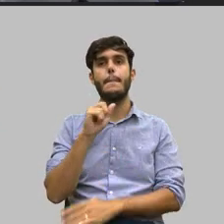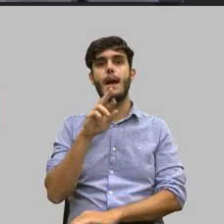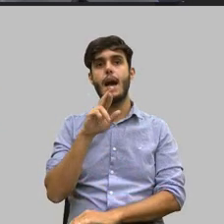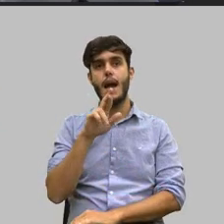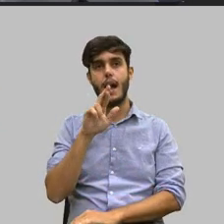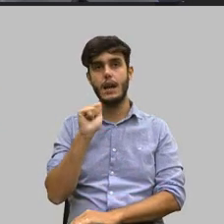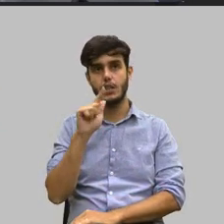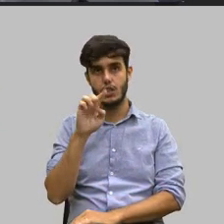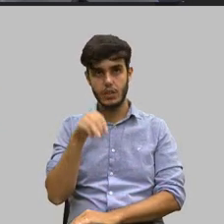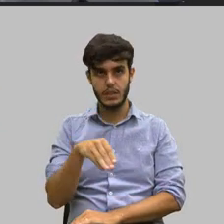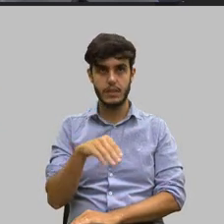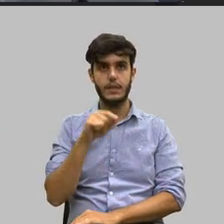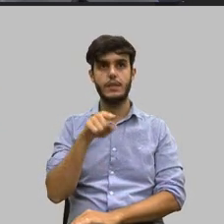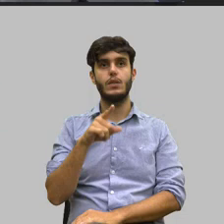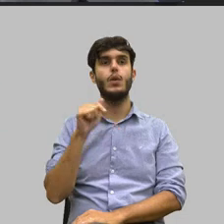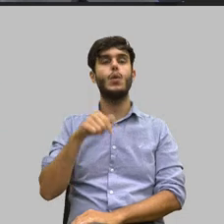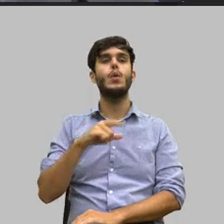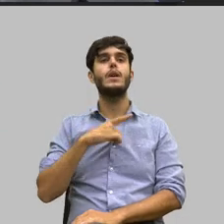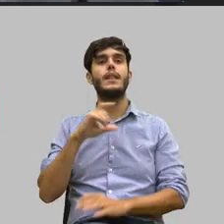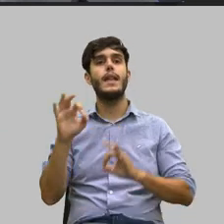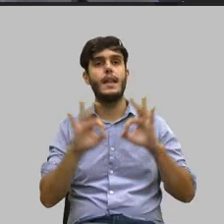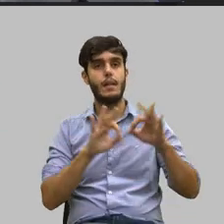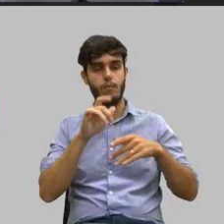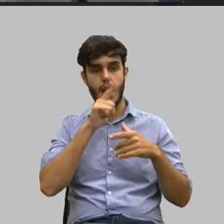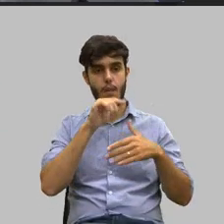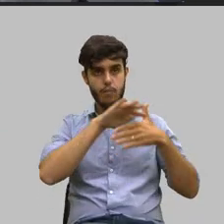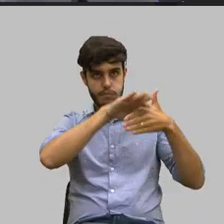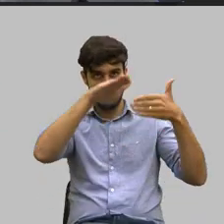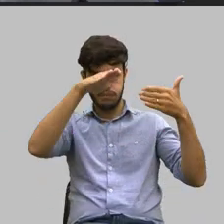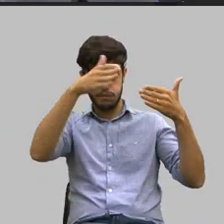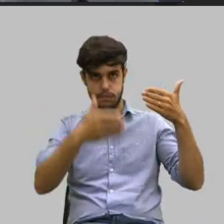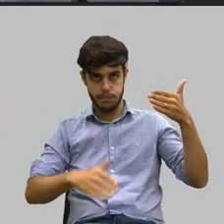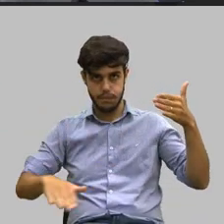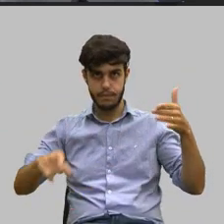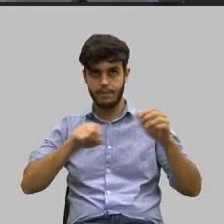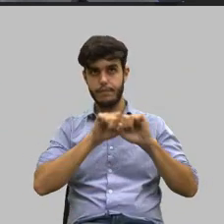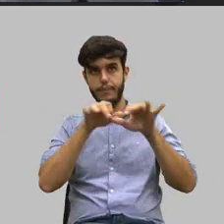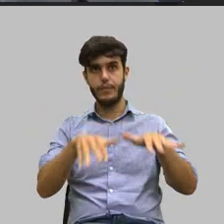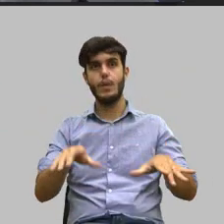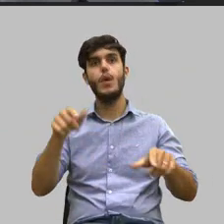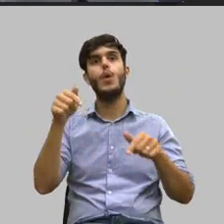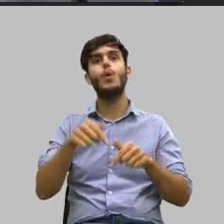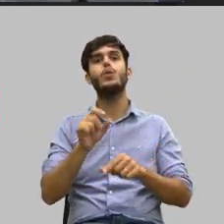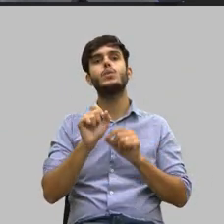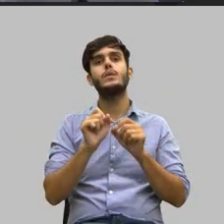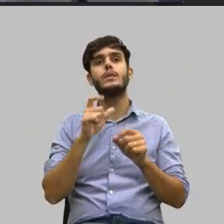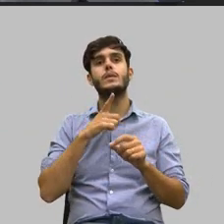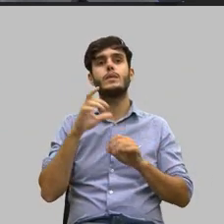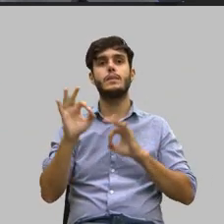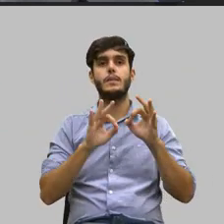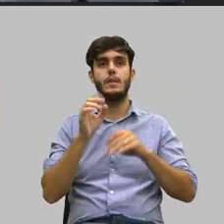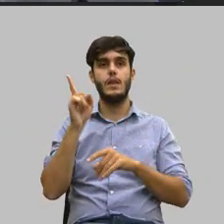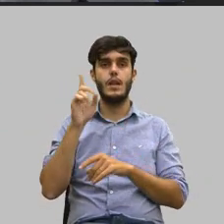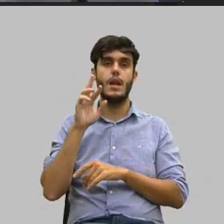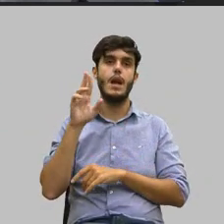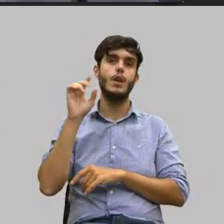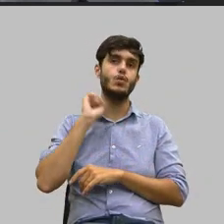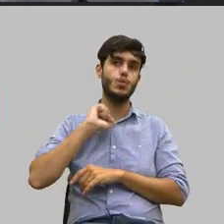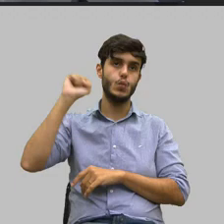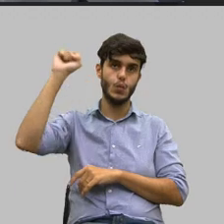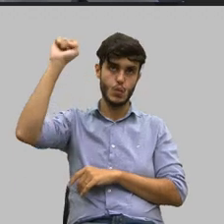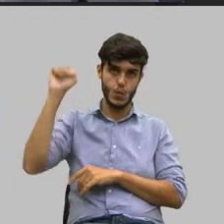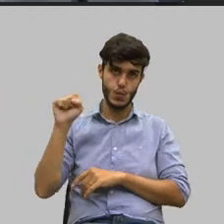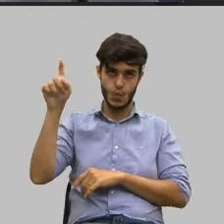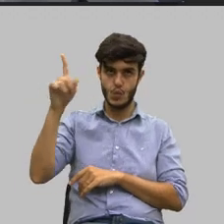eh um planejamento anual que a a gente trabalha muito com Força Tarefa igual a gente fez pro Rio Grande do Sul então se nós vamos ter